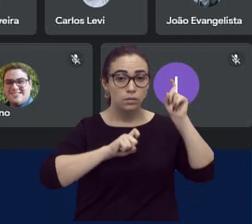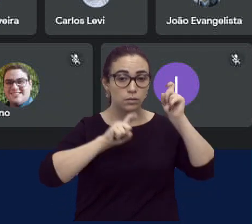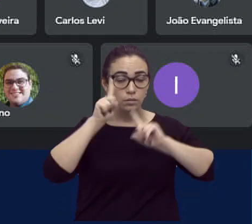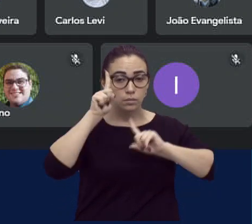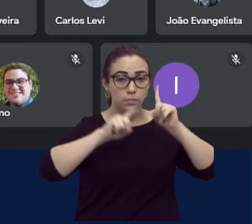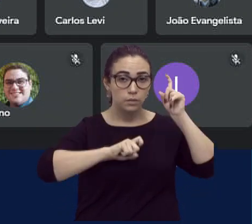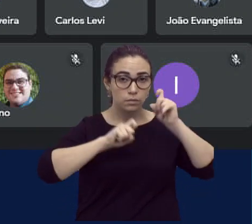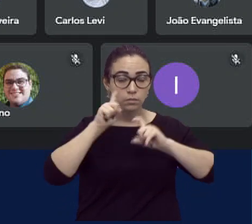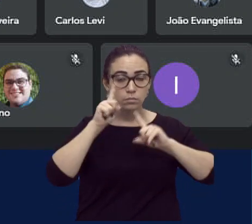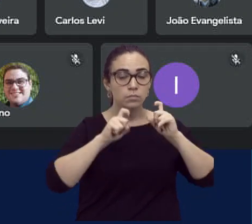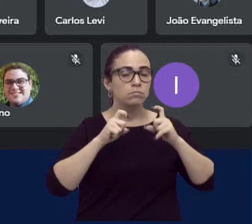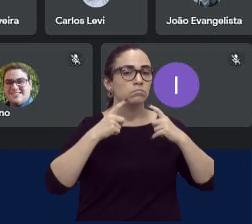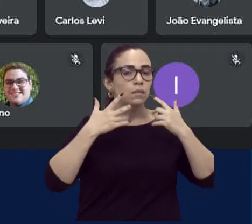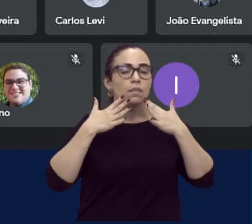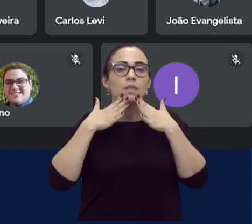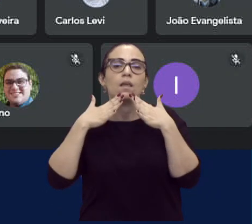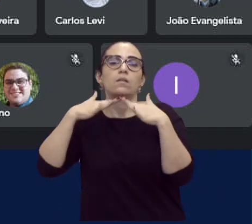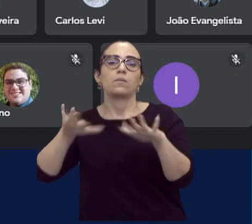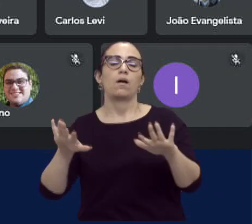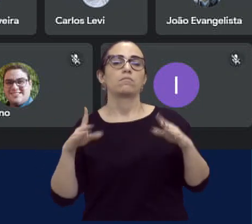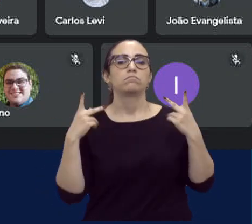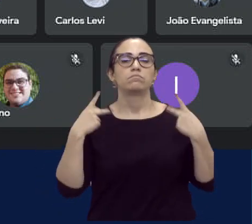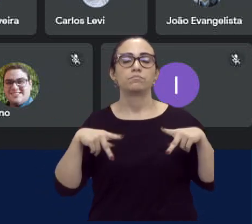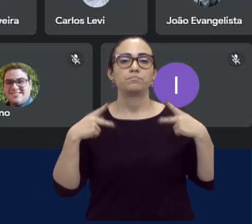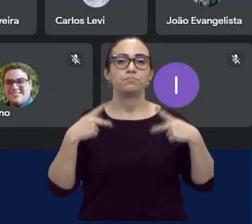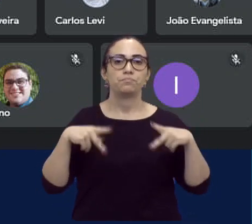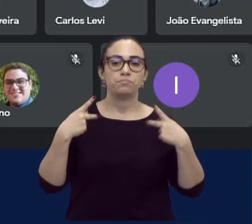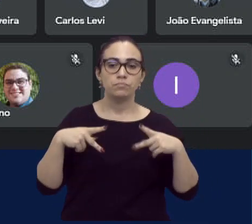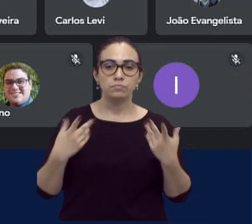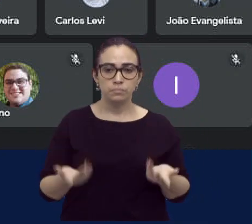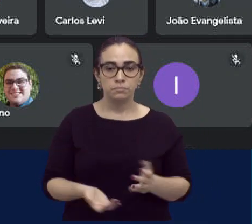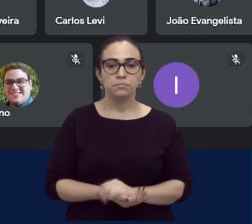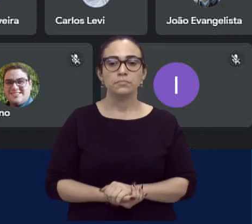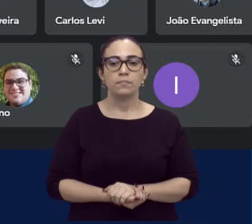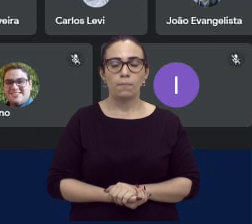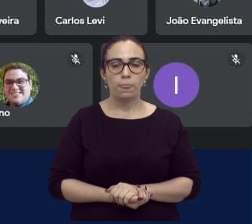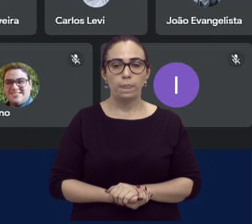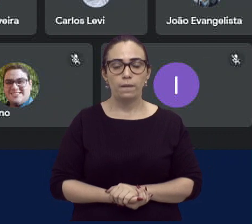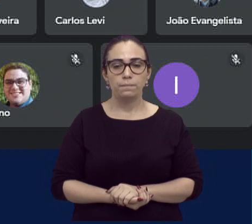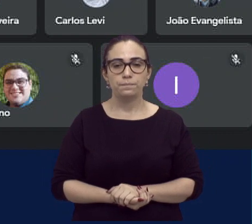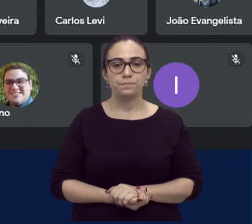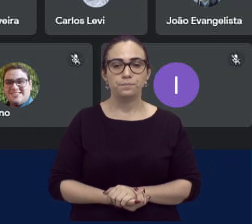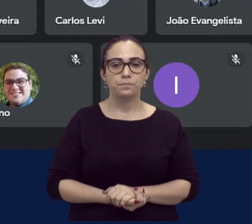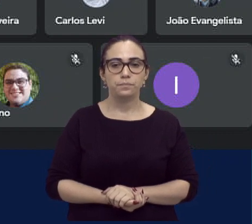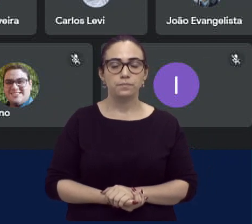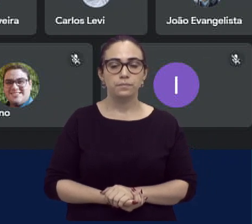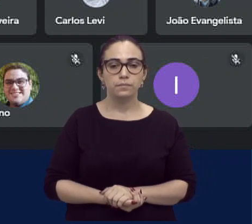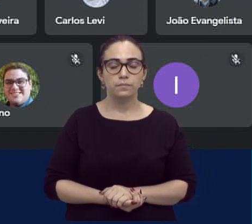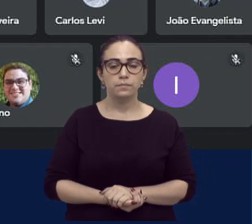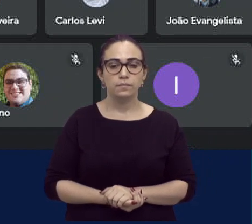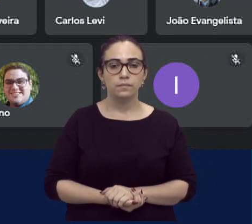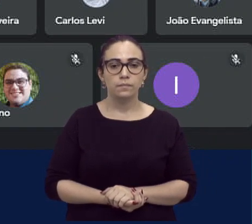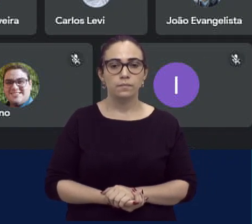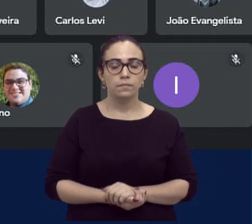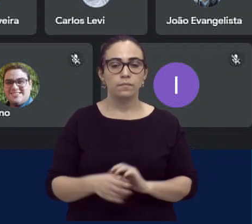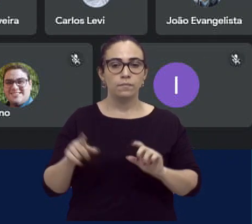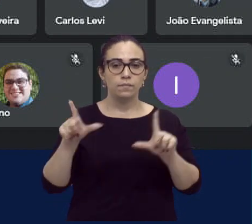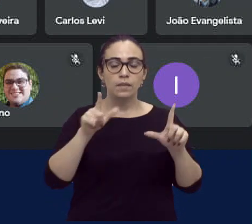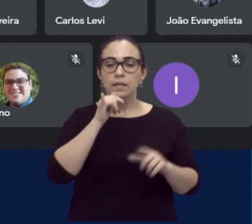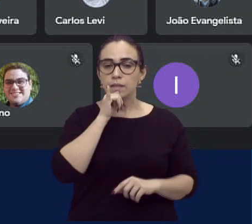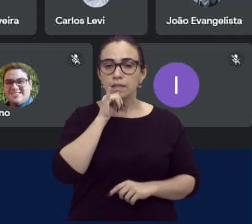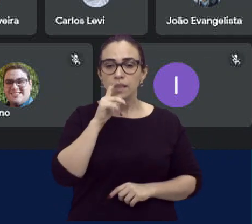microexpressões, elas são identificadas, né? Então, elas são universais. Aí eu coloquei essa aqui, a do desprezo,